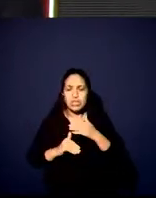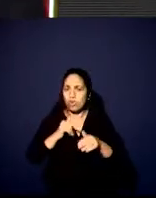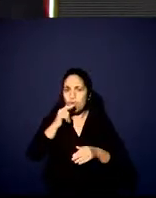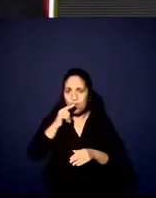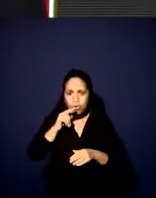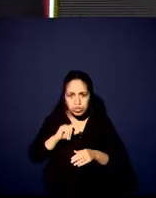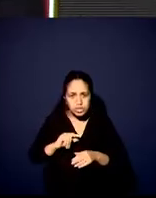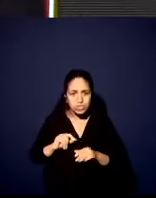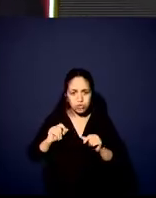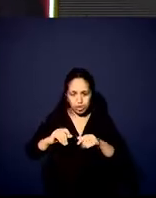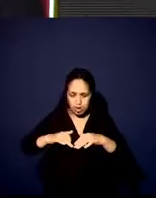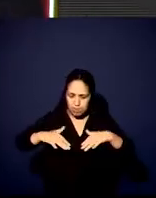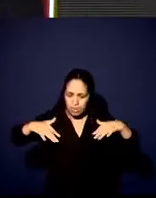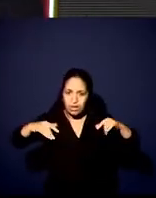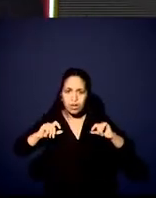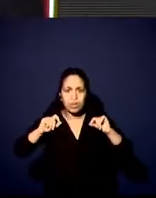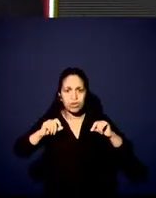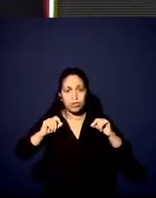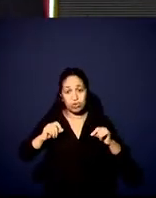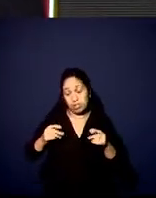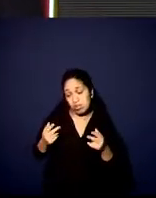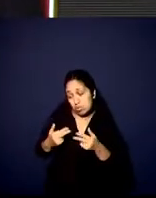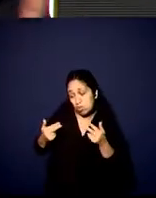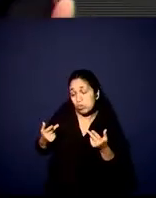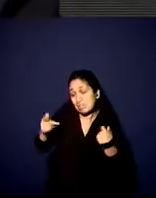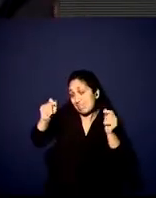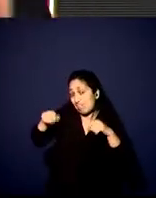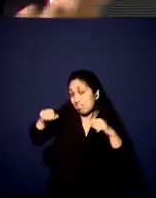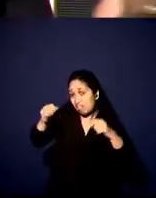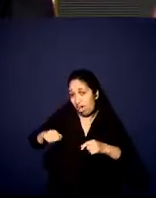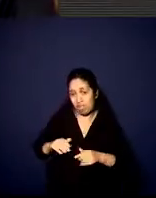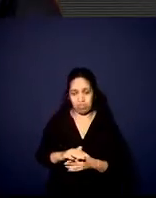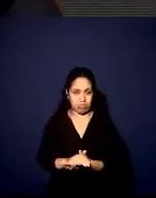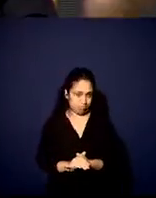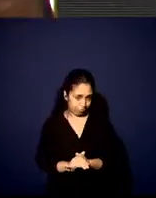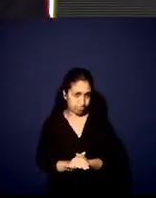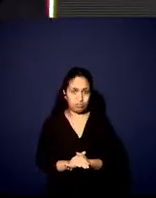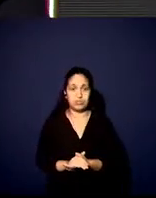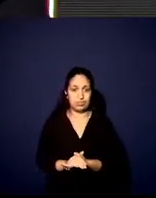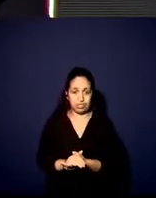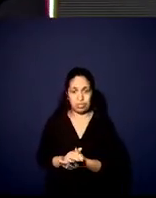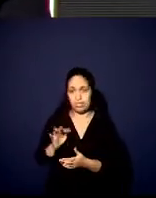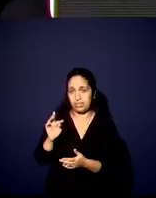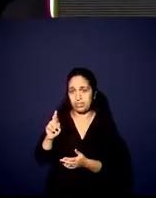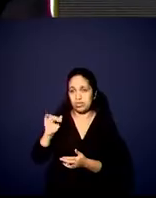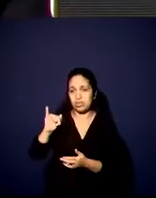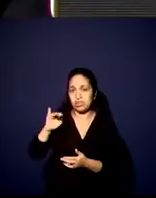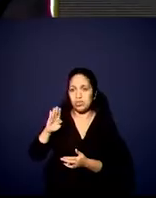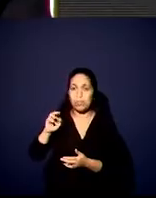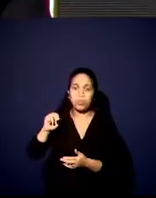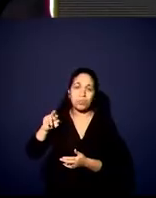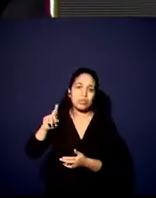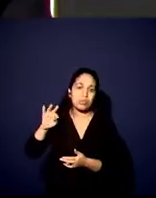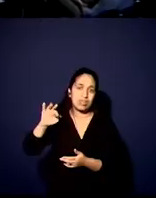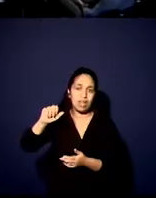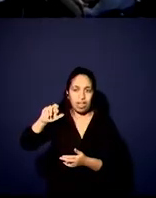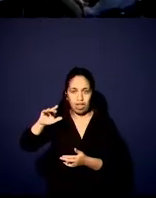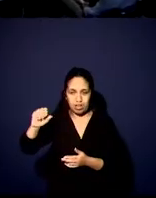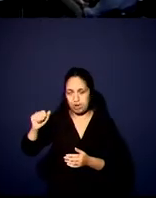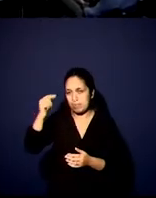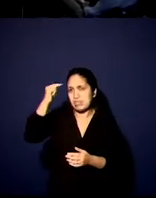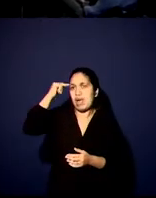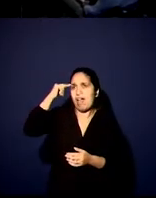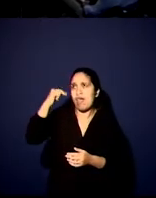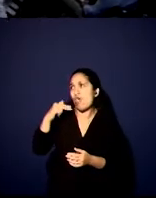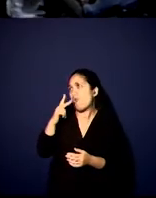no plenário que eu chamo de reforma possível nós não vamos fazer nunca reforma tributária que cada uma que tem na cabeça o que acha que é a correta